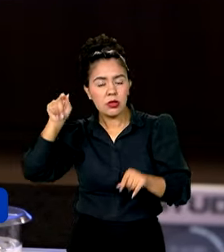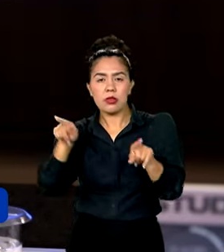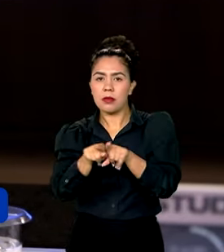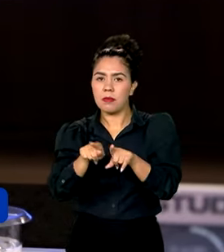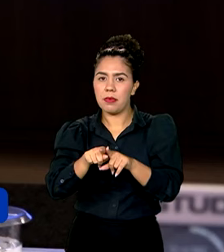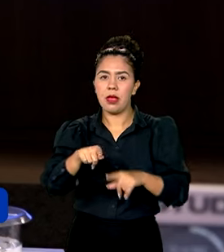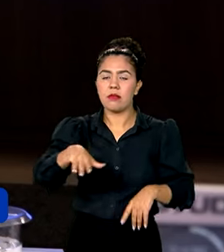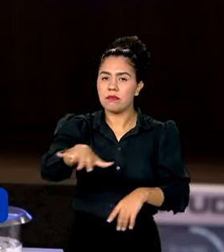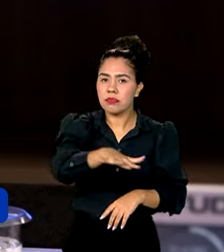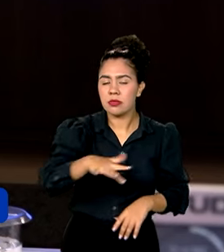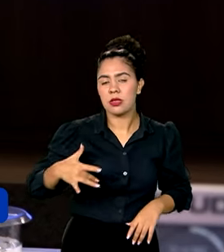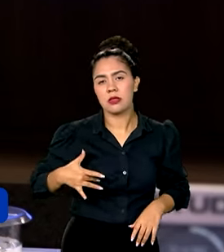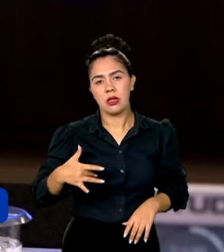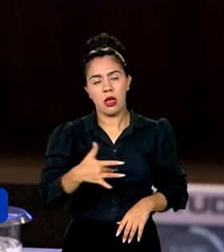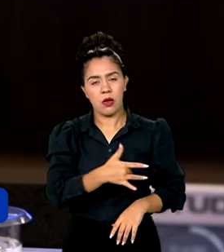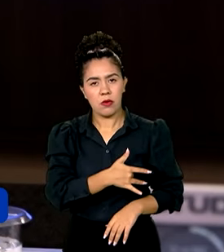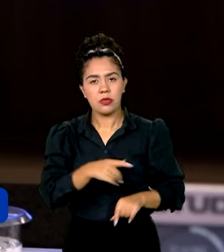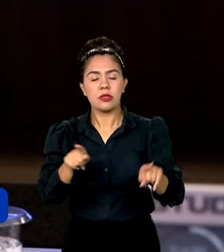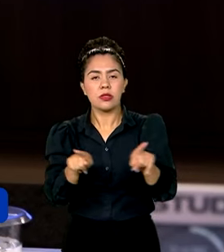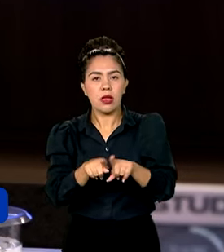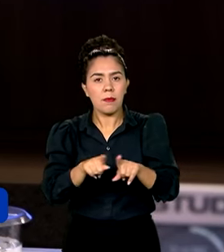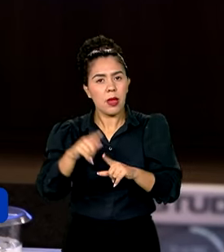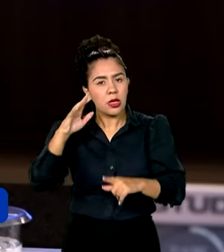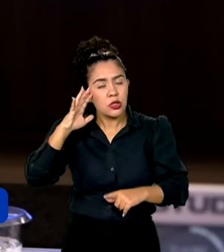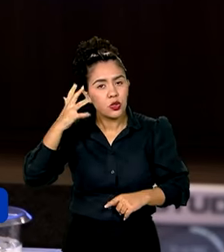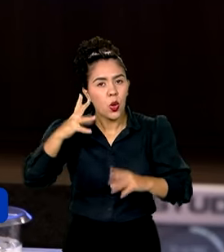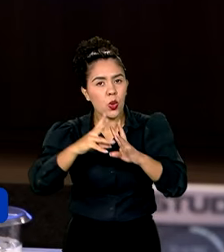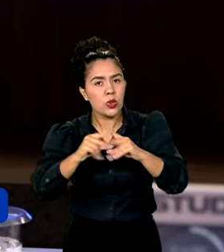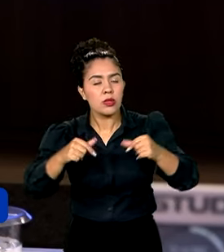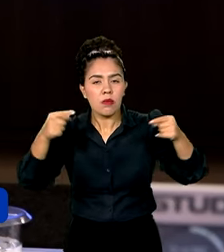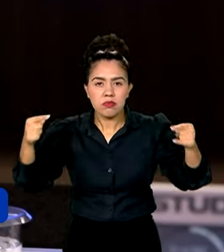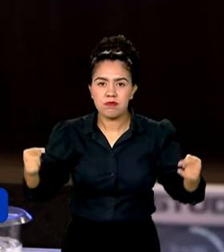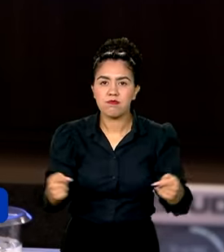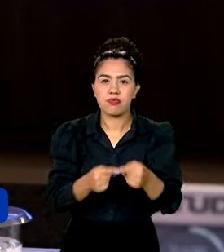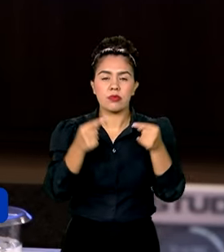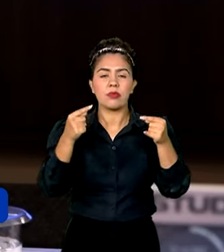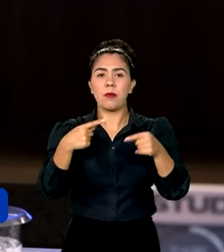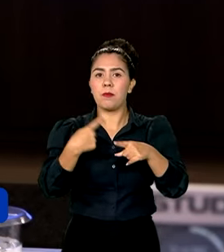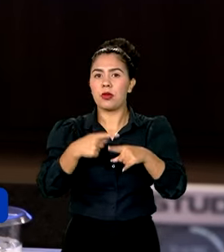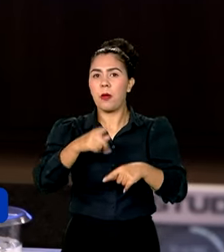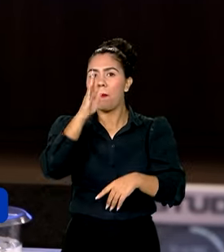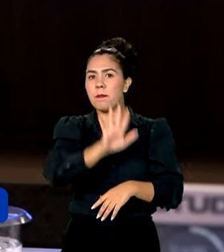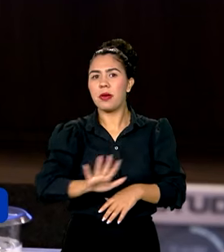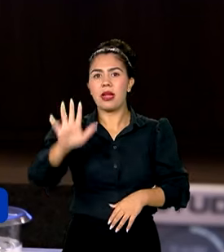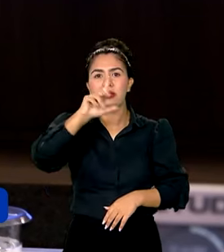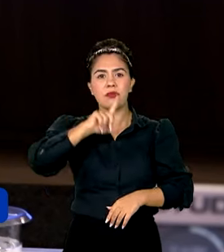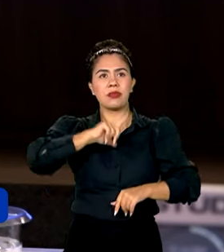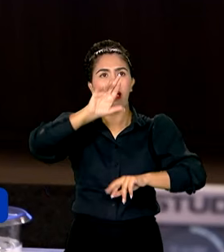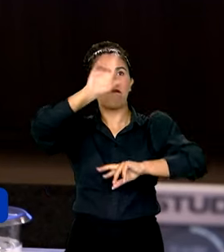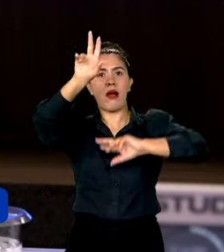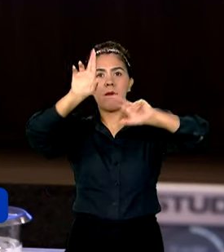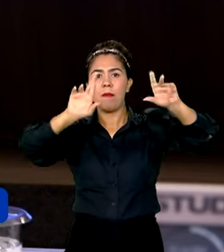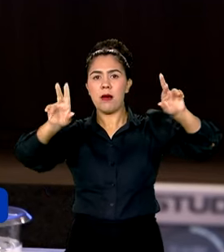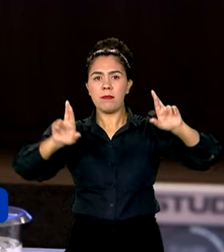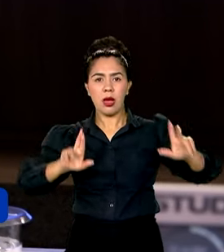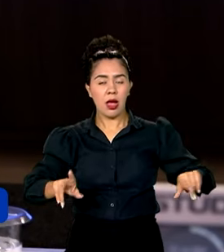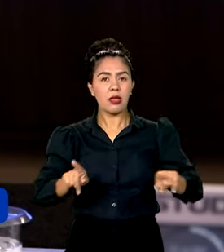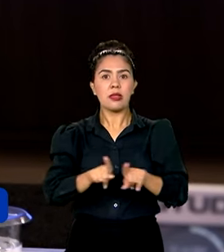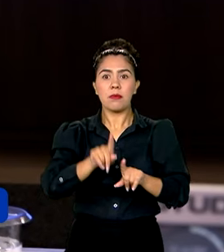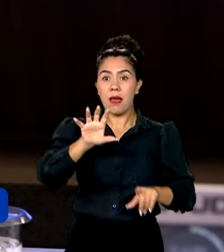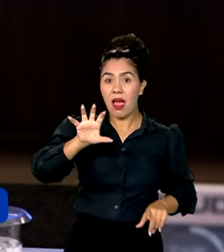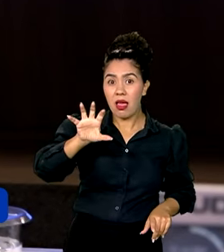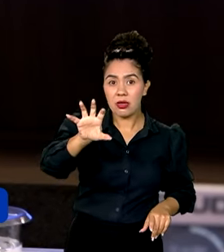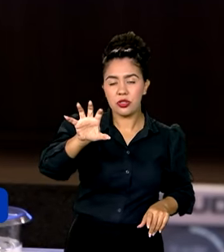Saúde Mas também de soluções adequadas para um país tão diverso e para uma região que é tão potente também